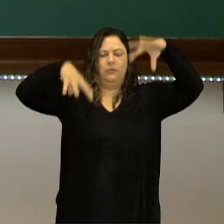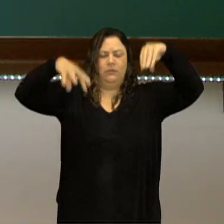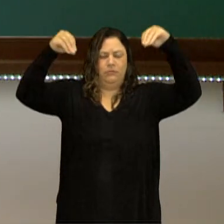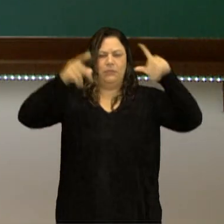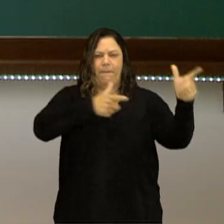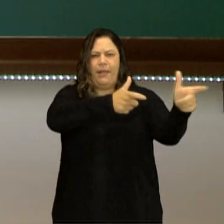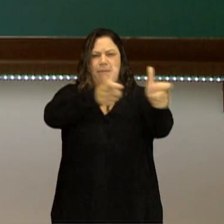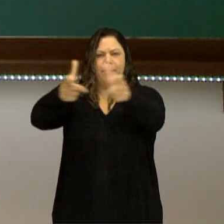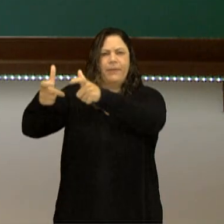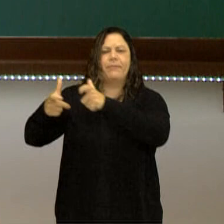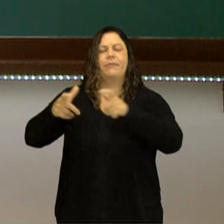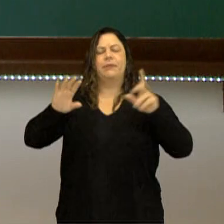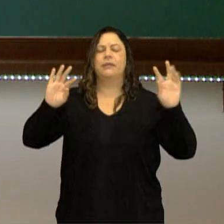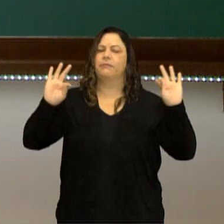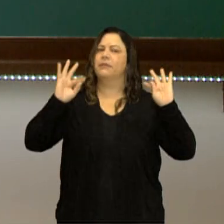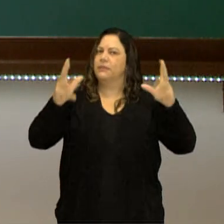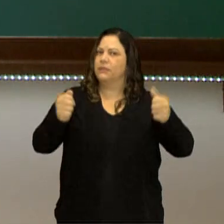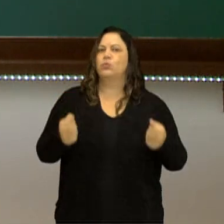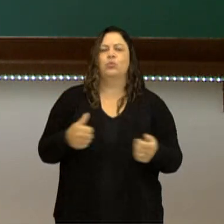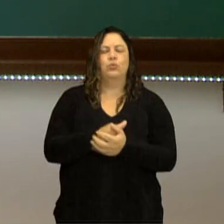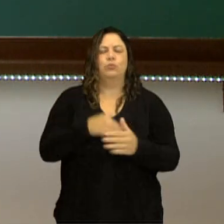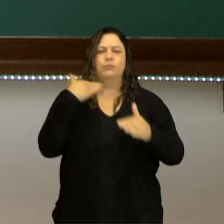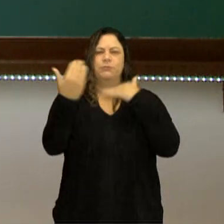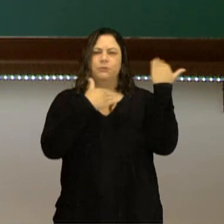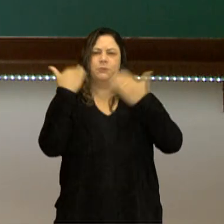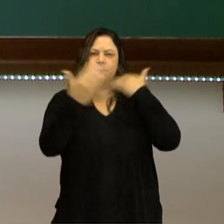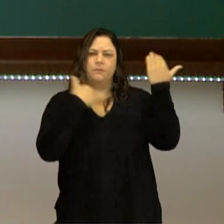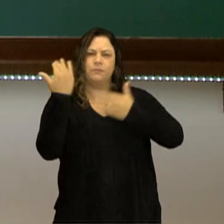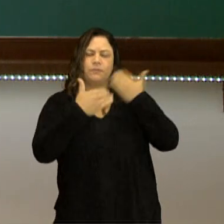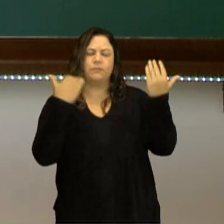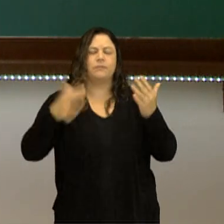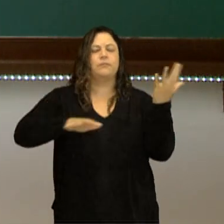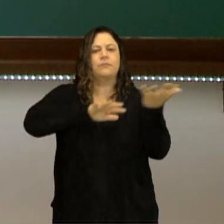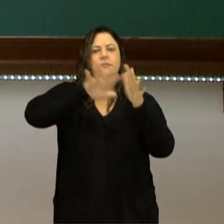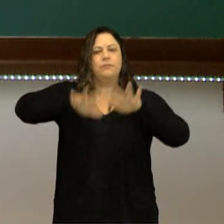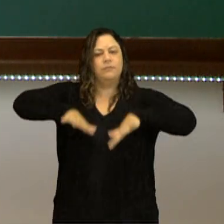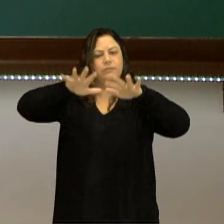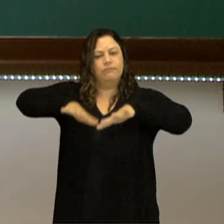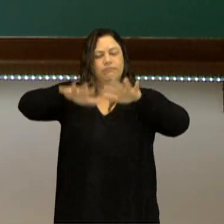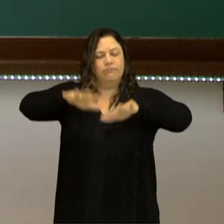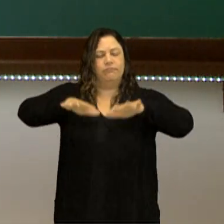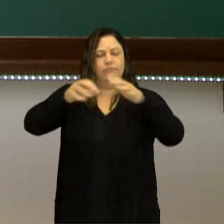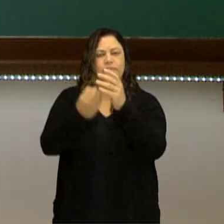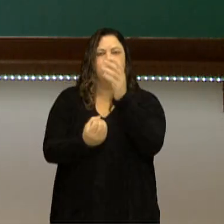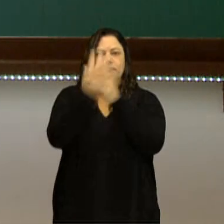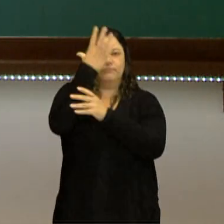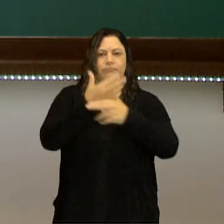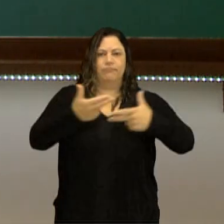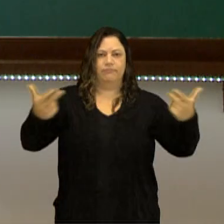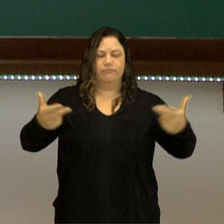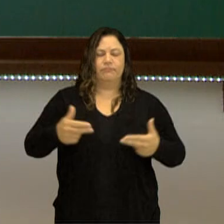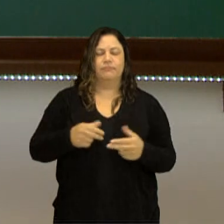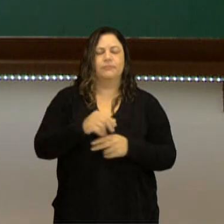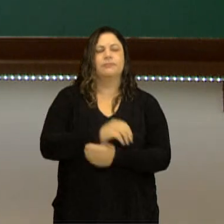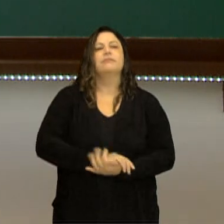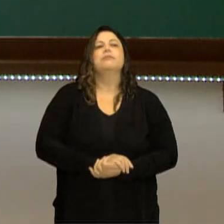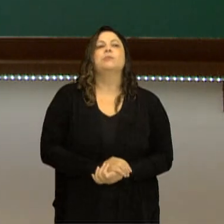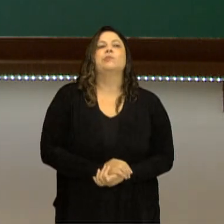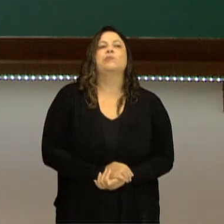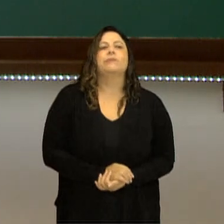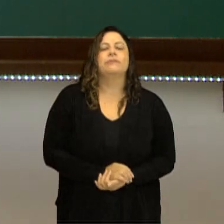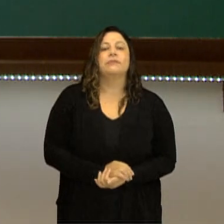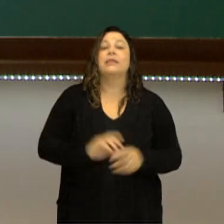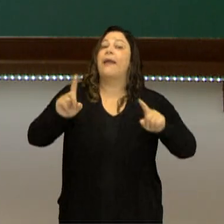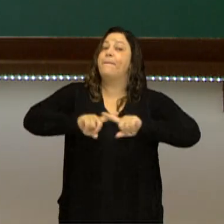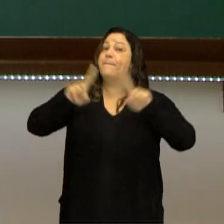Domingo Sangrento vai acabar provocando uma série de manifestações na Rússia inteirinha. Mas e daí,